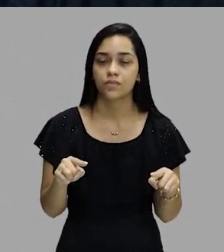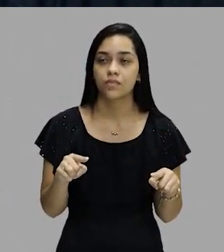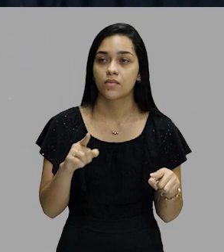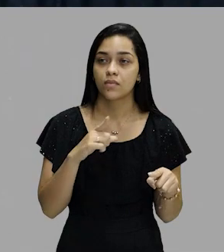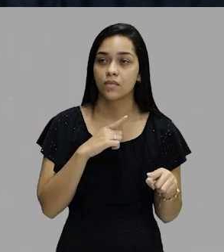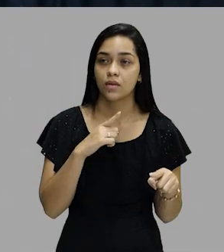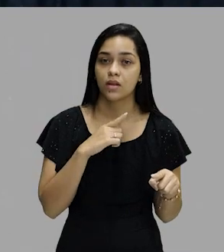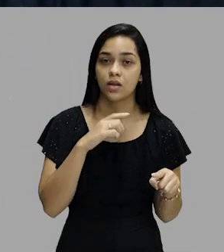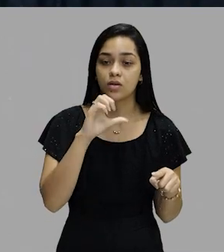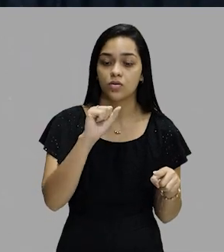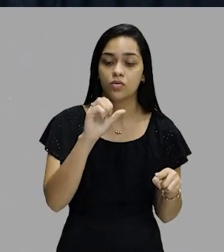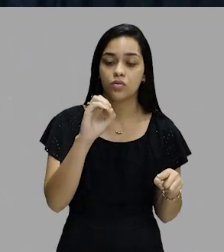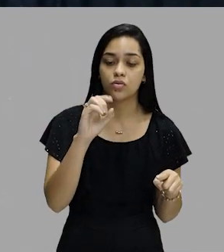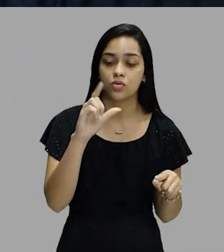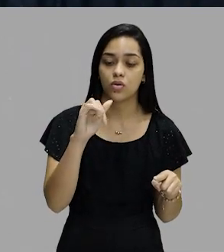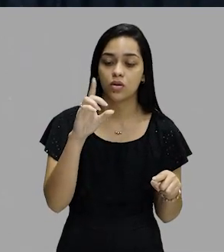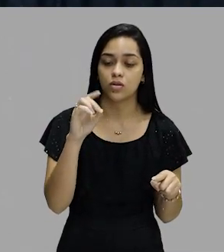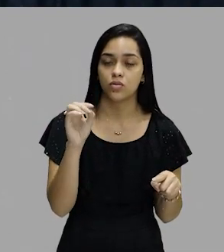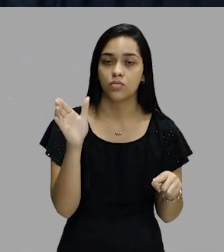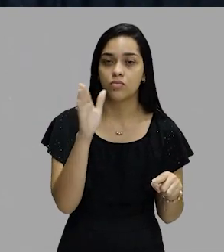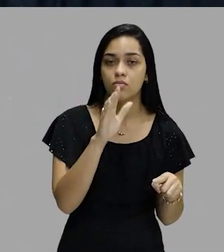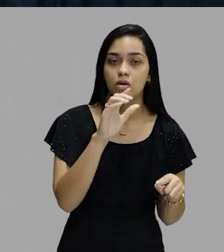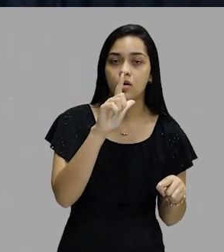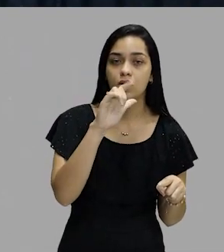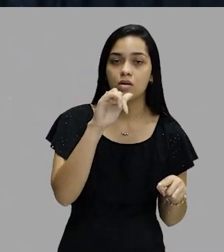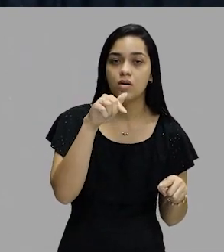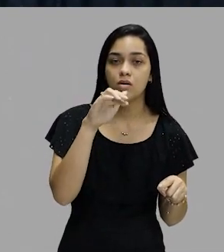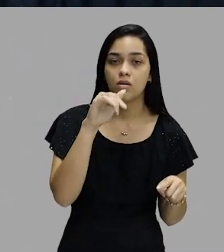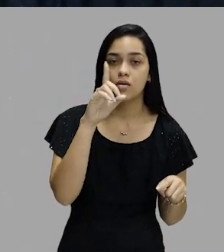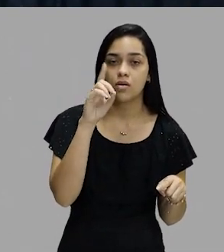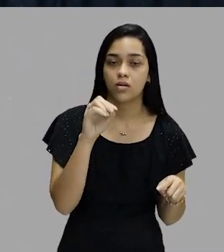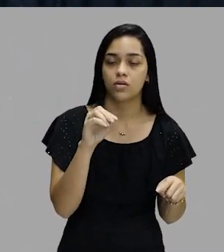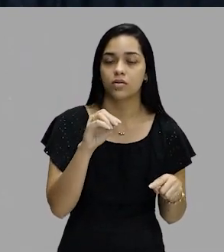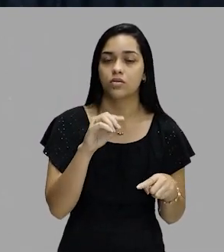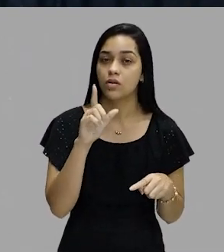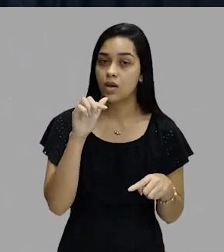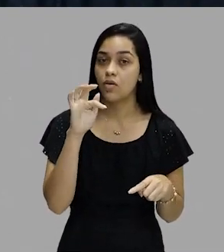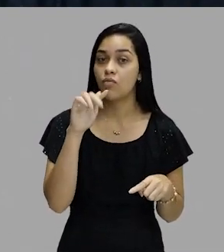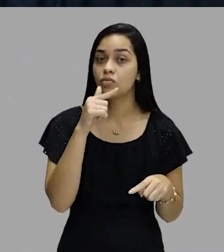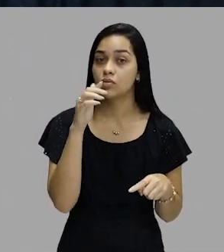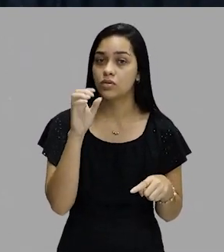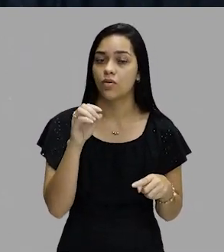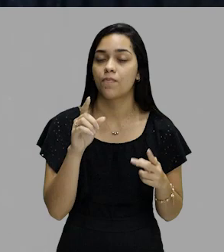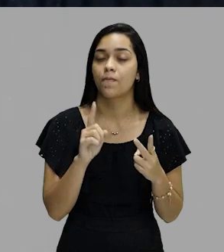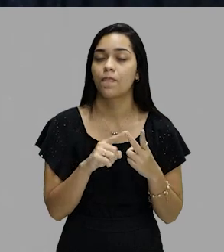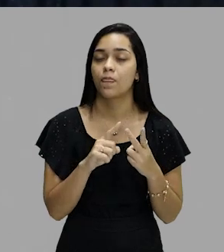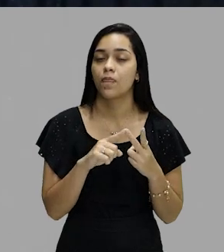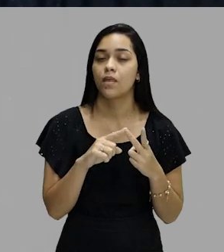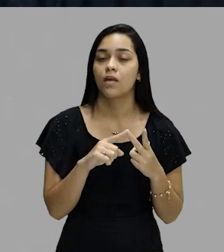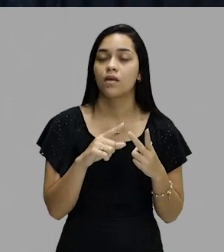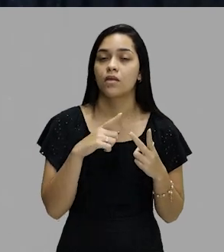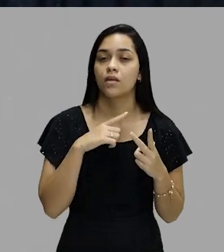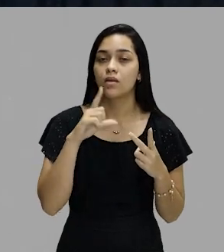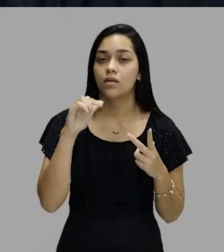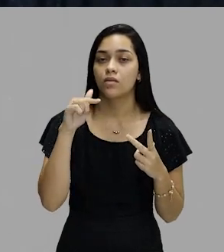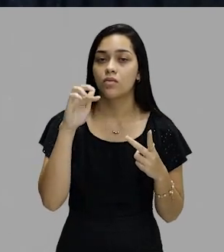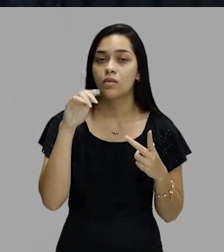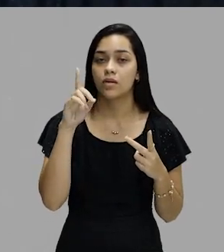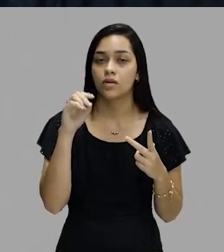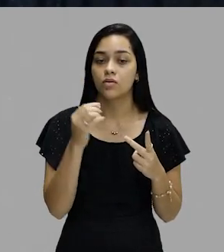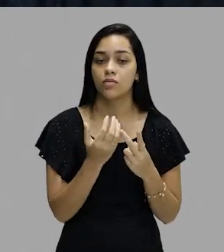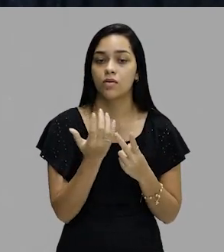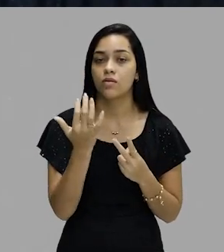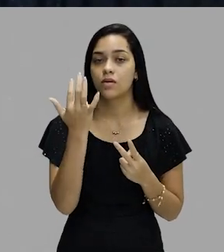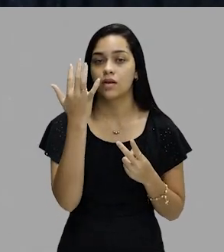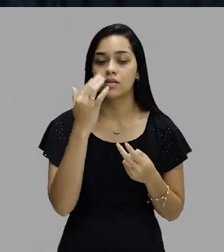passe do estado sólido para o estado líquido. Okay? Isso nós chamamos de ponto de fusão. E o ponto de ebulição é quando ele passa do líquido para o gás, ou seja,